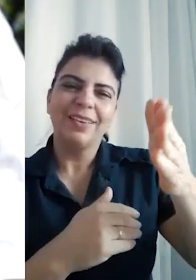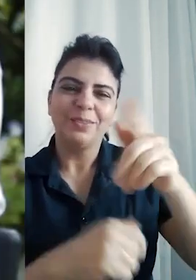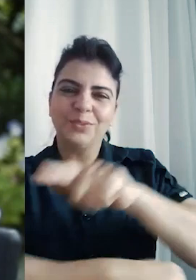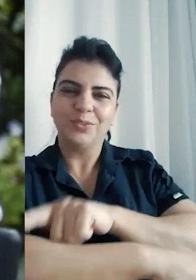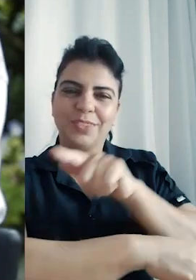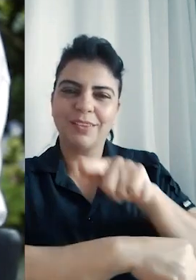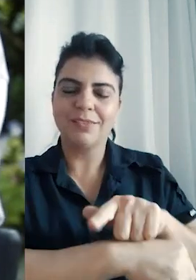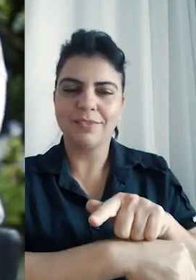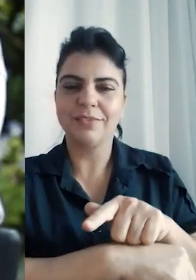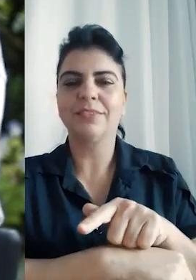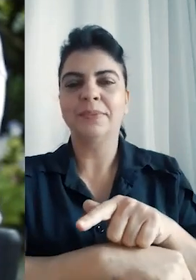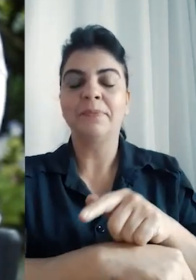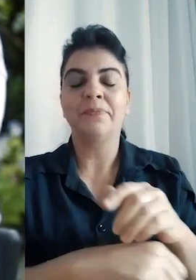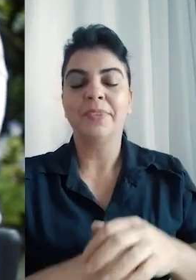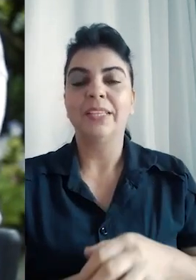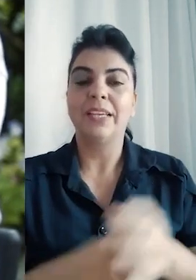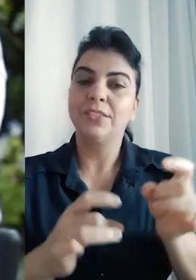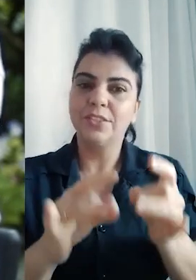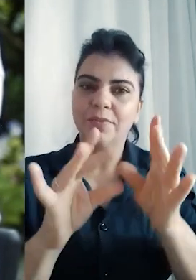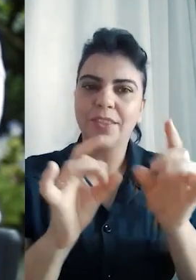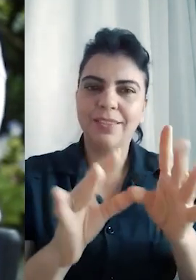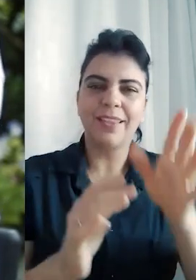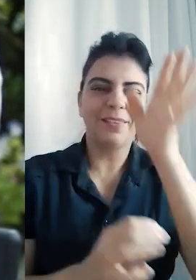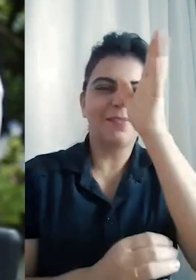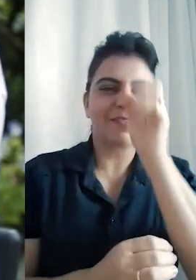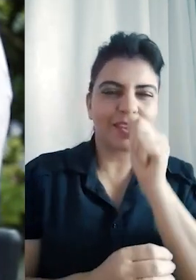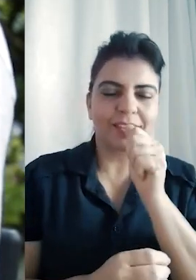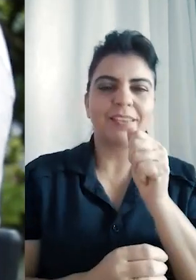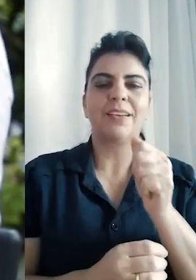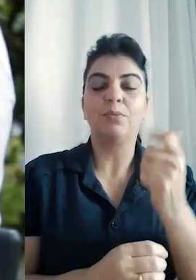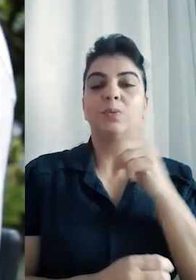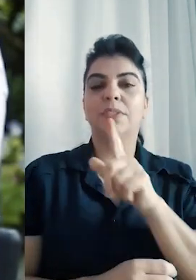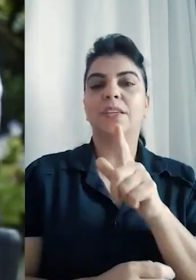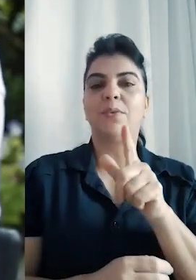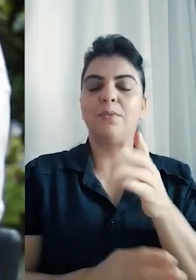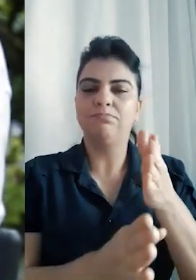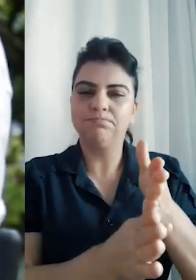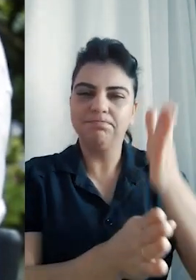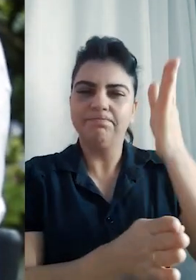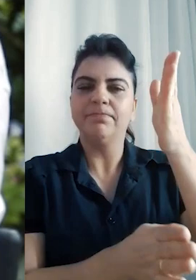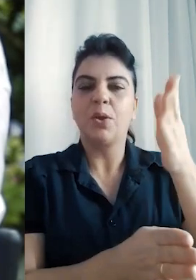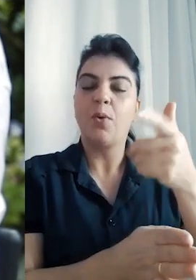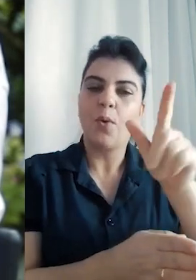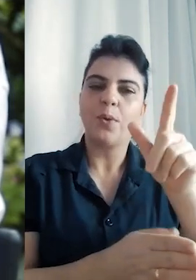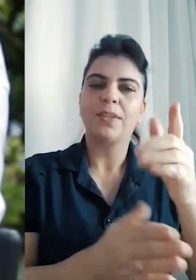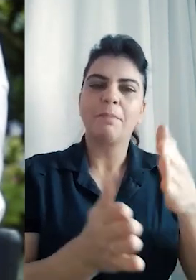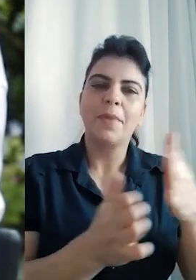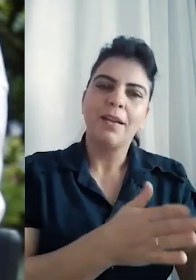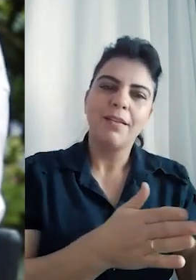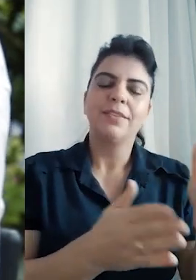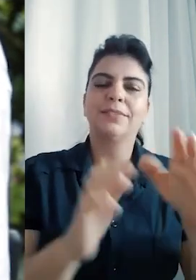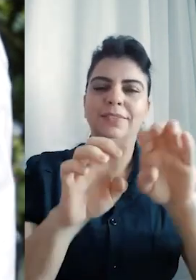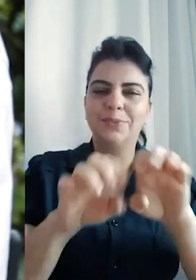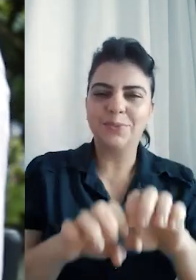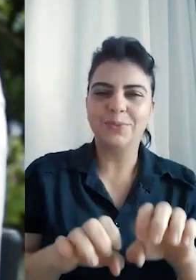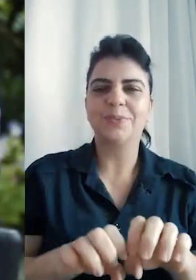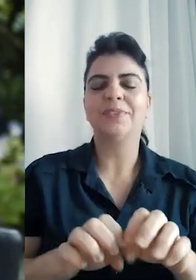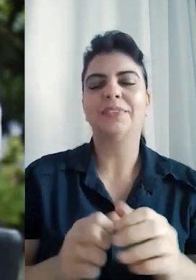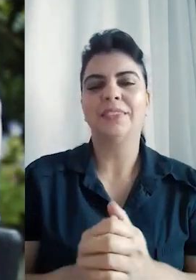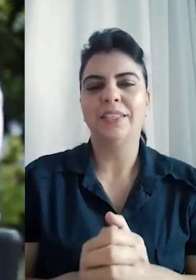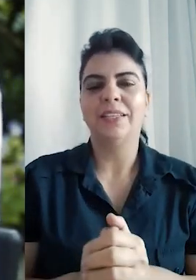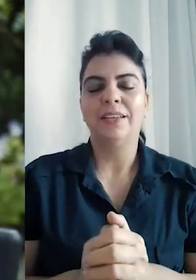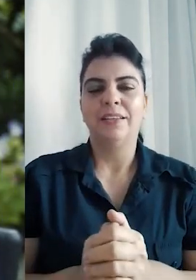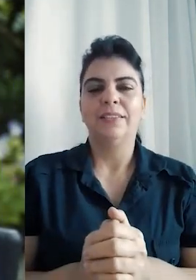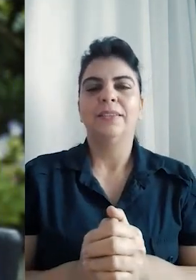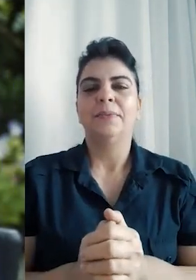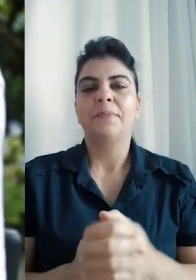lateral aqui do ginásio, né? E aí a gente vendeu aquela galinhada, a gente conseguiu fazer mais um pedaço, né, assim, da estrutura